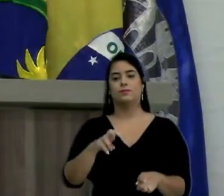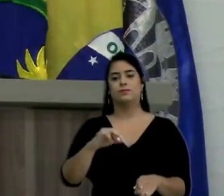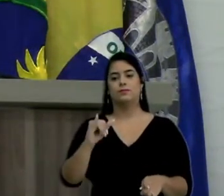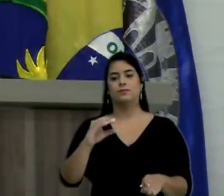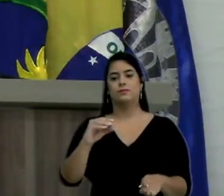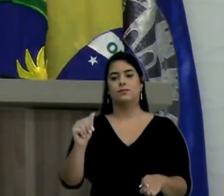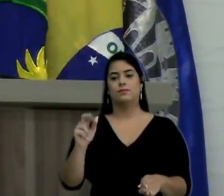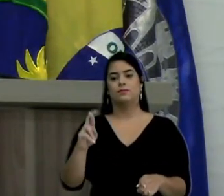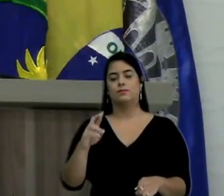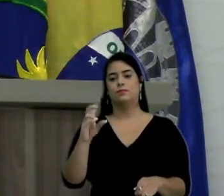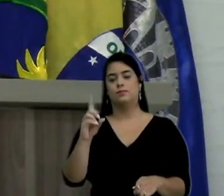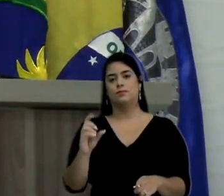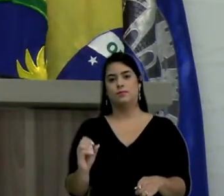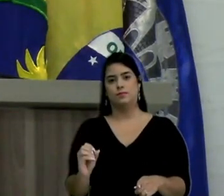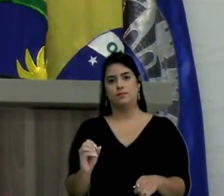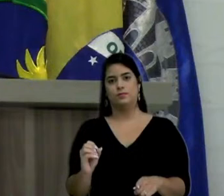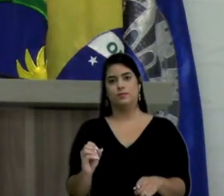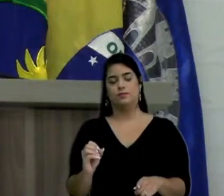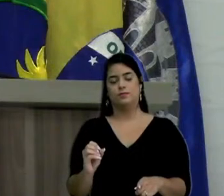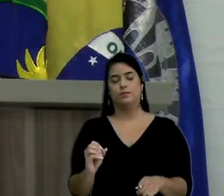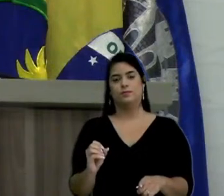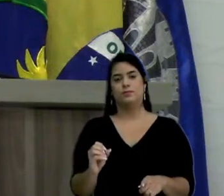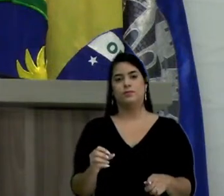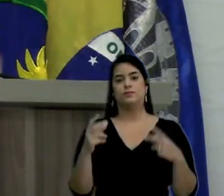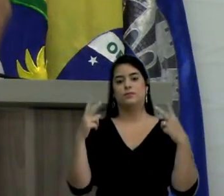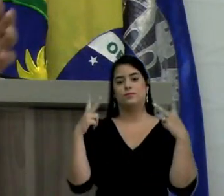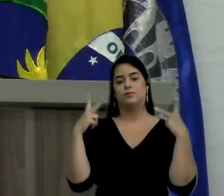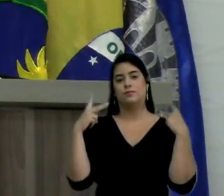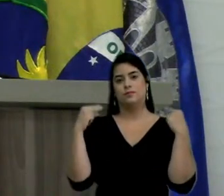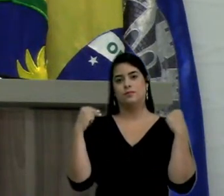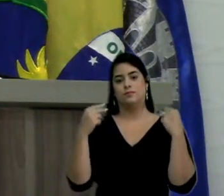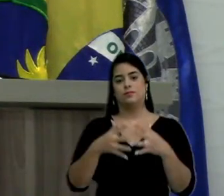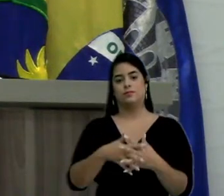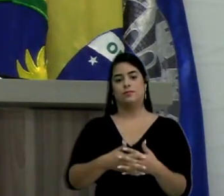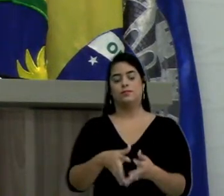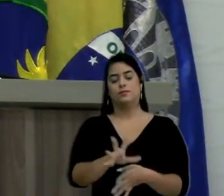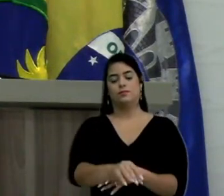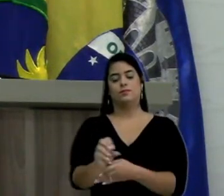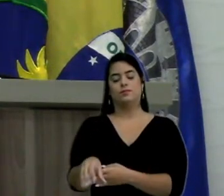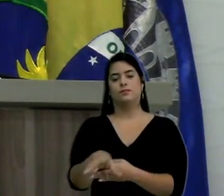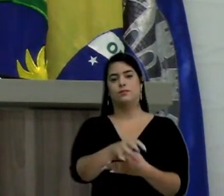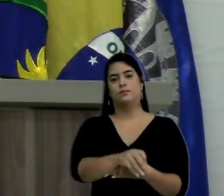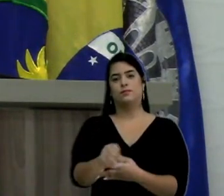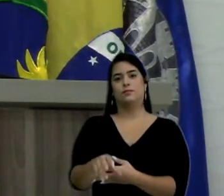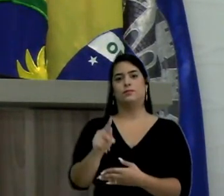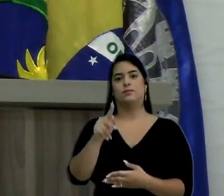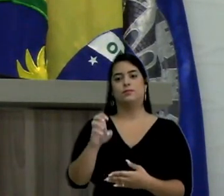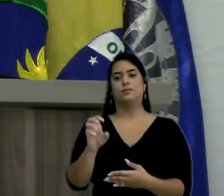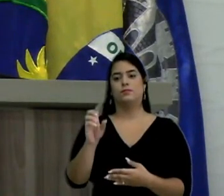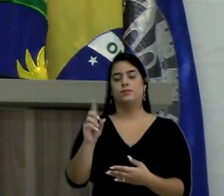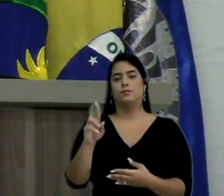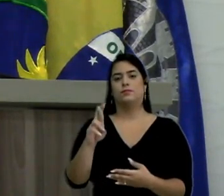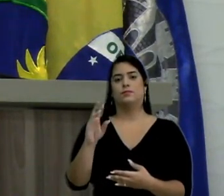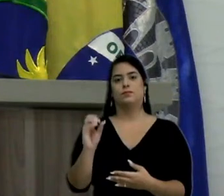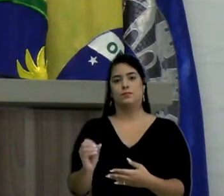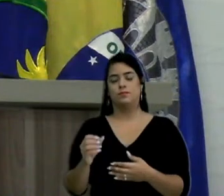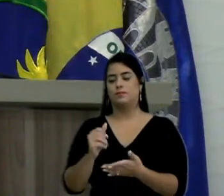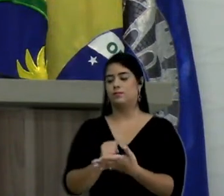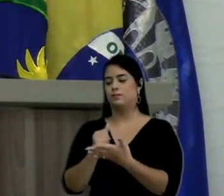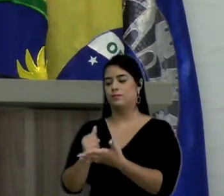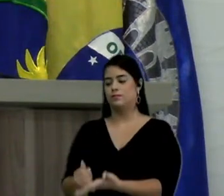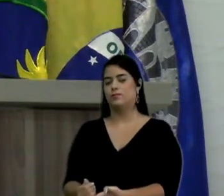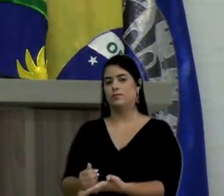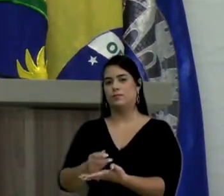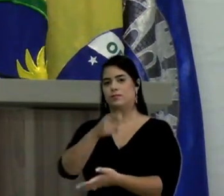parte também al da garagem o tratorista Pedro que tá Aran Terra todos os dias beneficiando o pequeno agricultor e